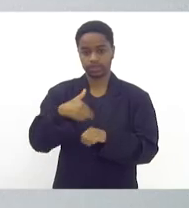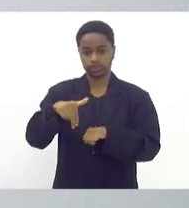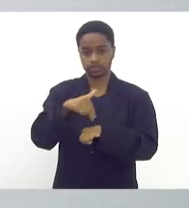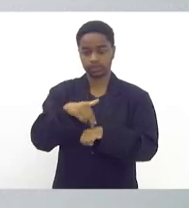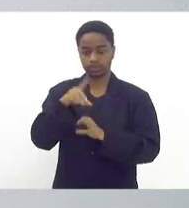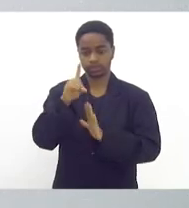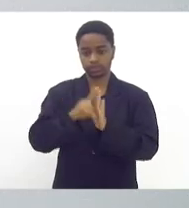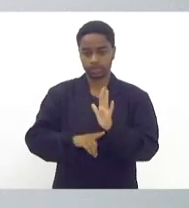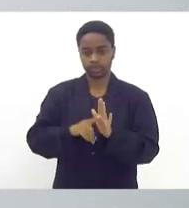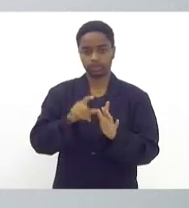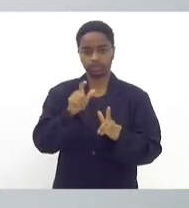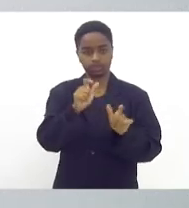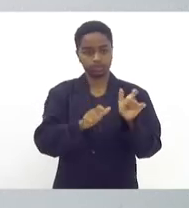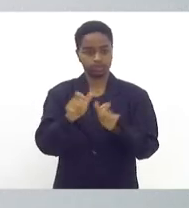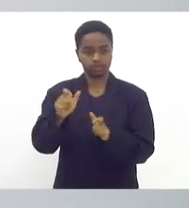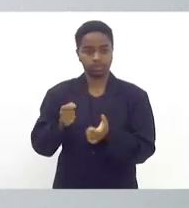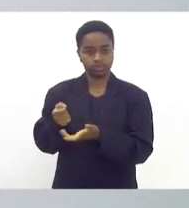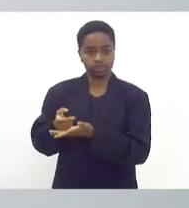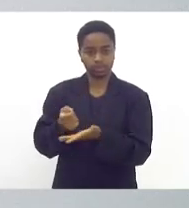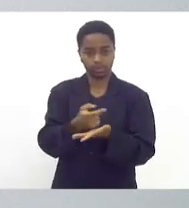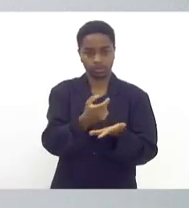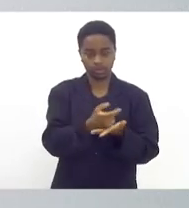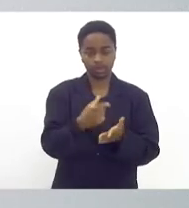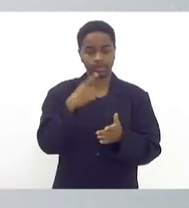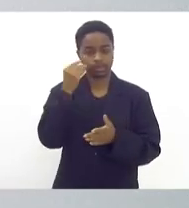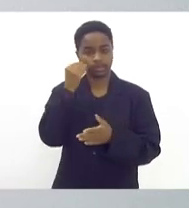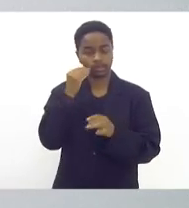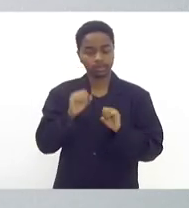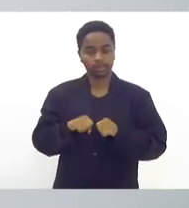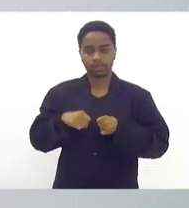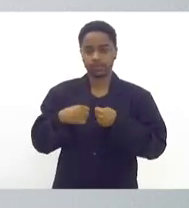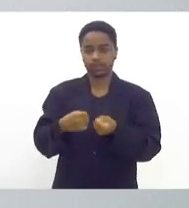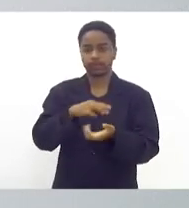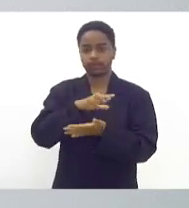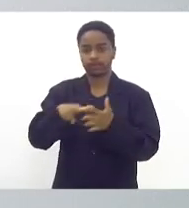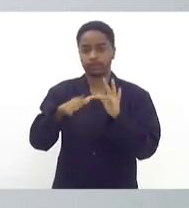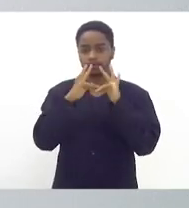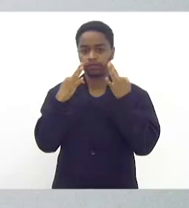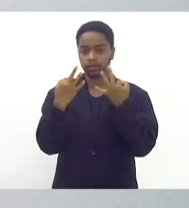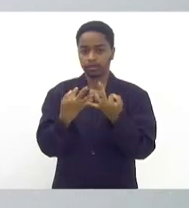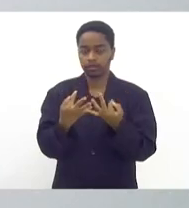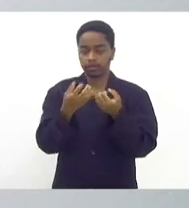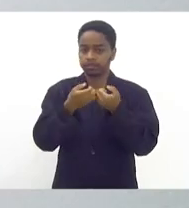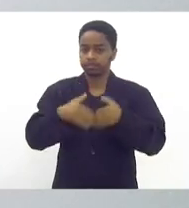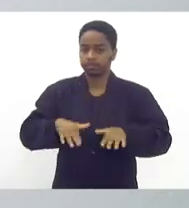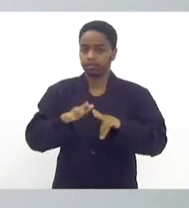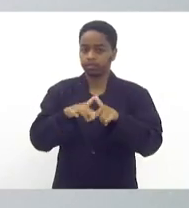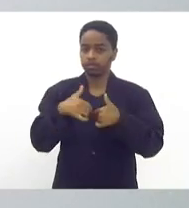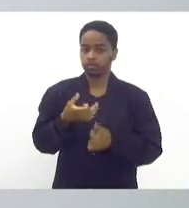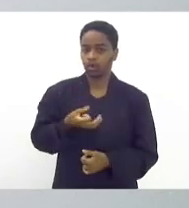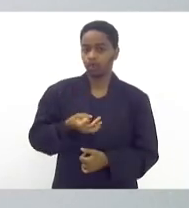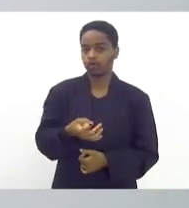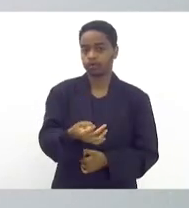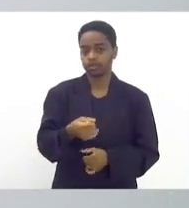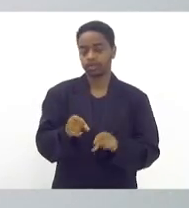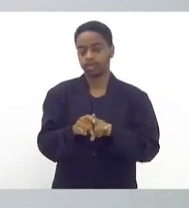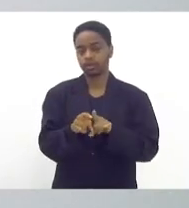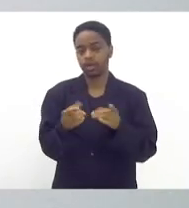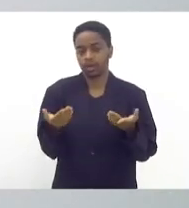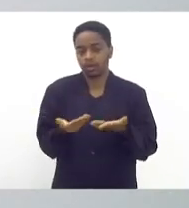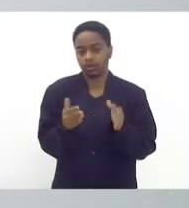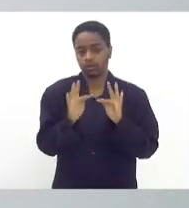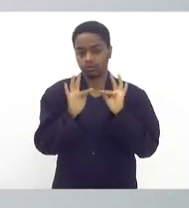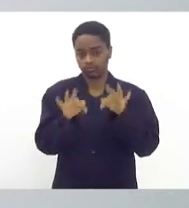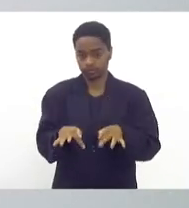consumidor para defender as milhares famílias que estão padecendo com essa covardia E para finalizar de